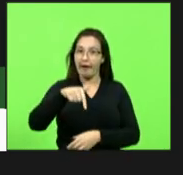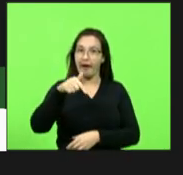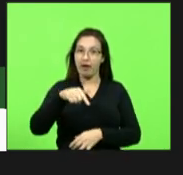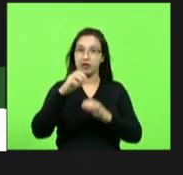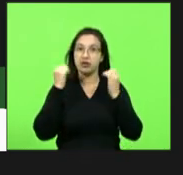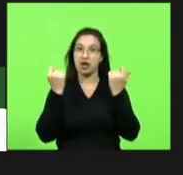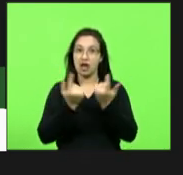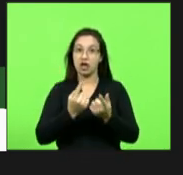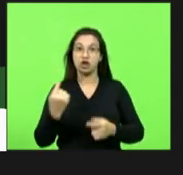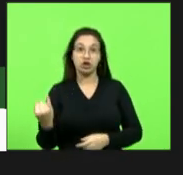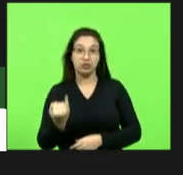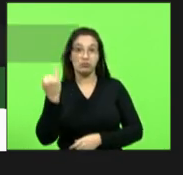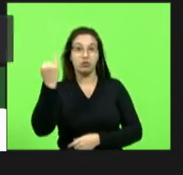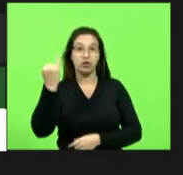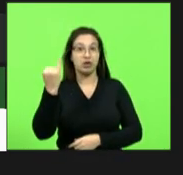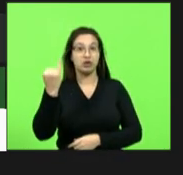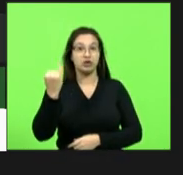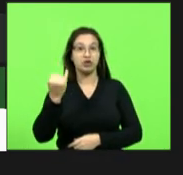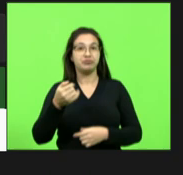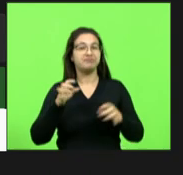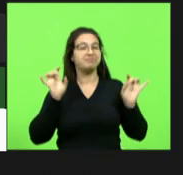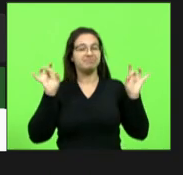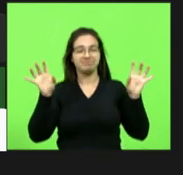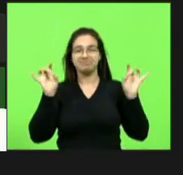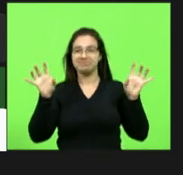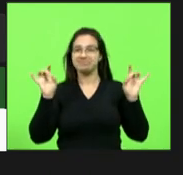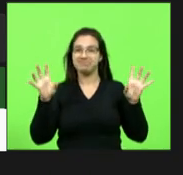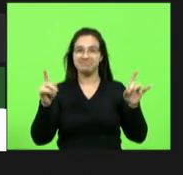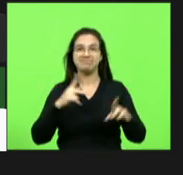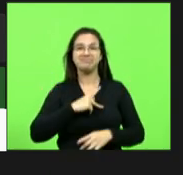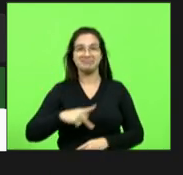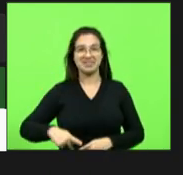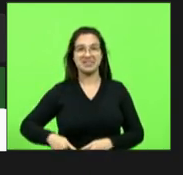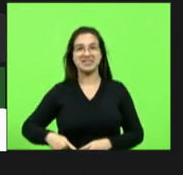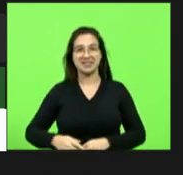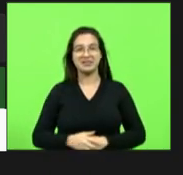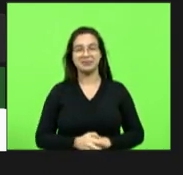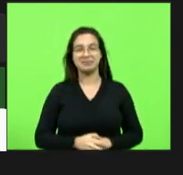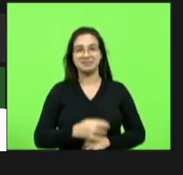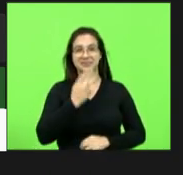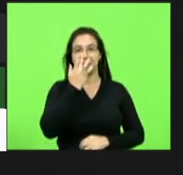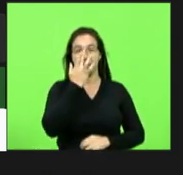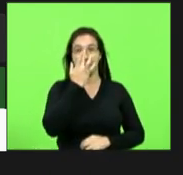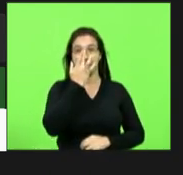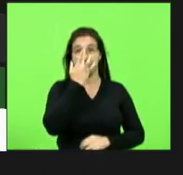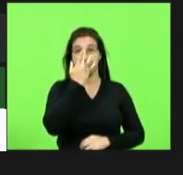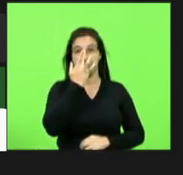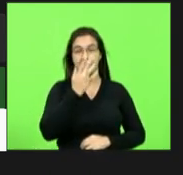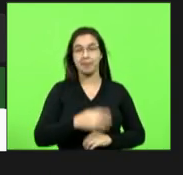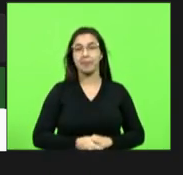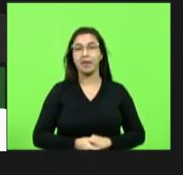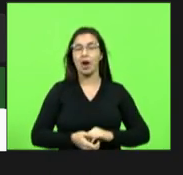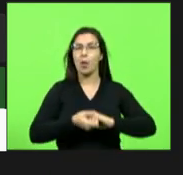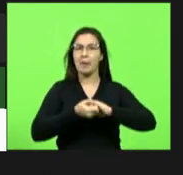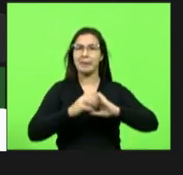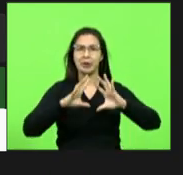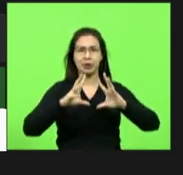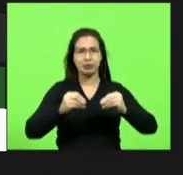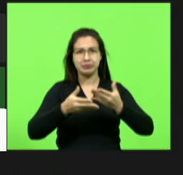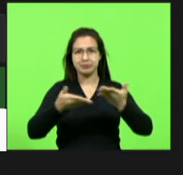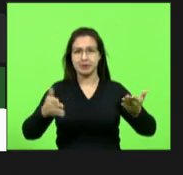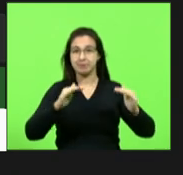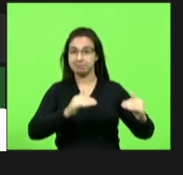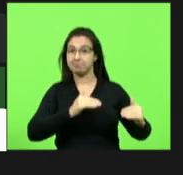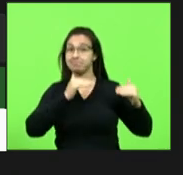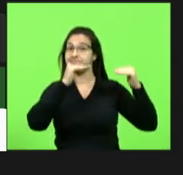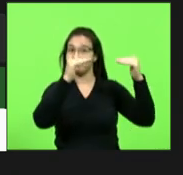presidida por uma mulher, brilhantemente presidida, diga-se de passagem. Cumprimentar todas as autoridades que